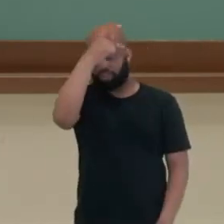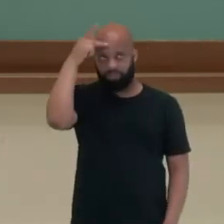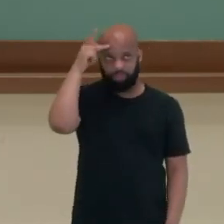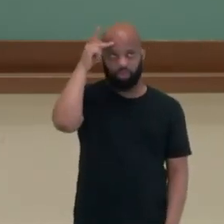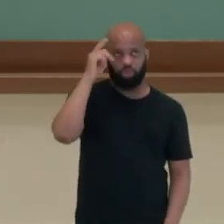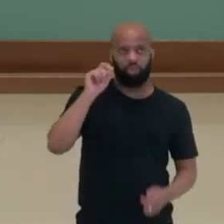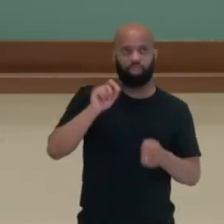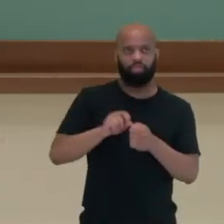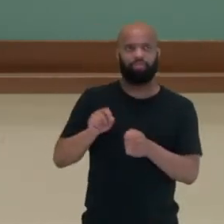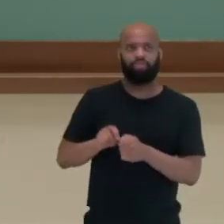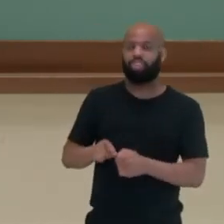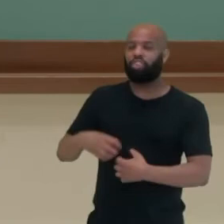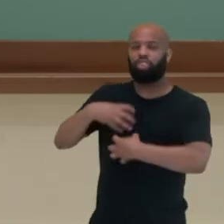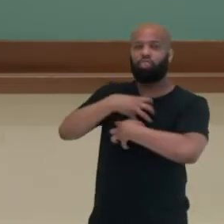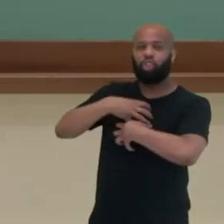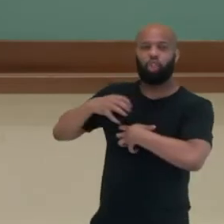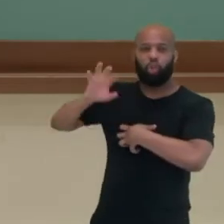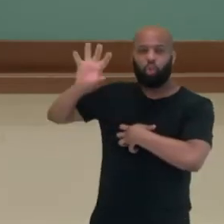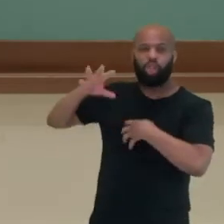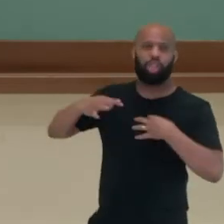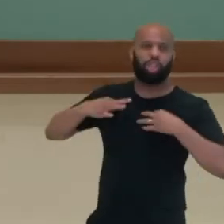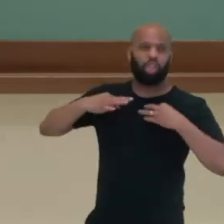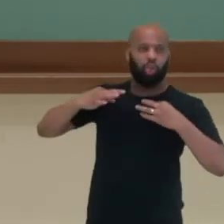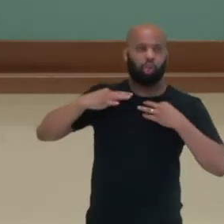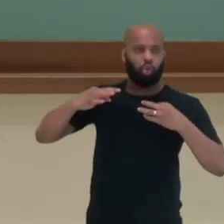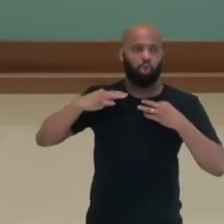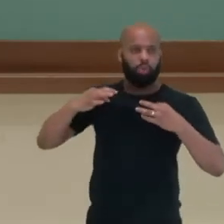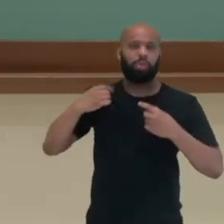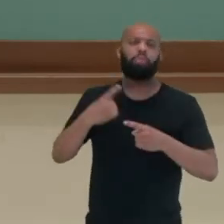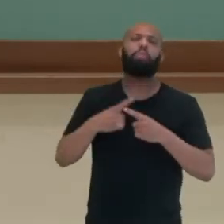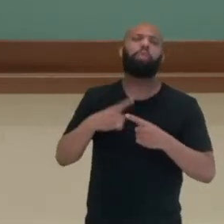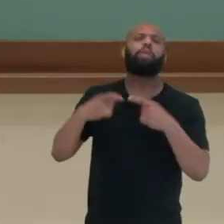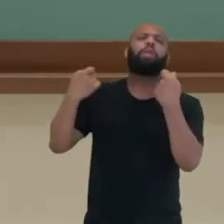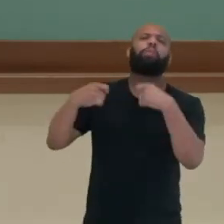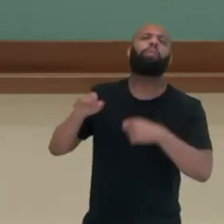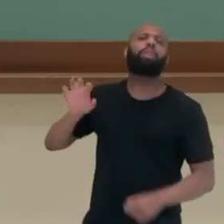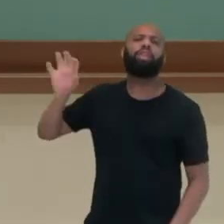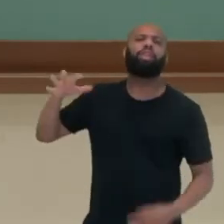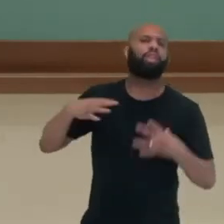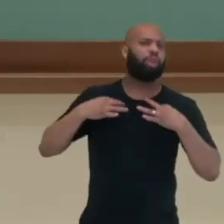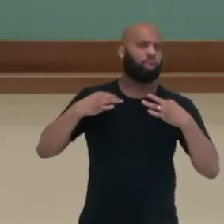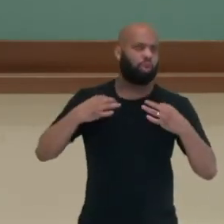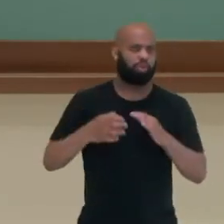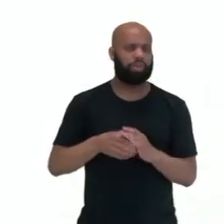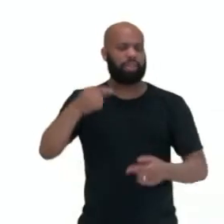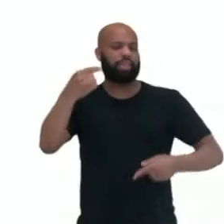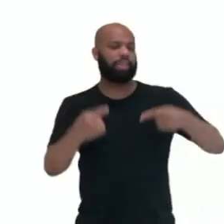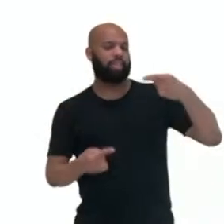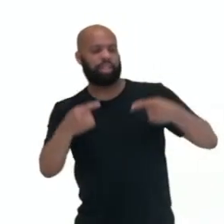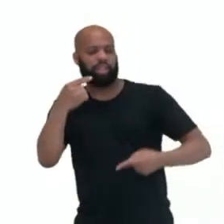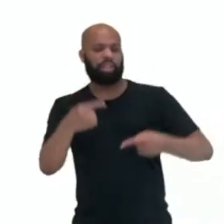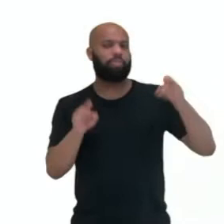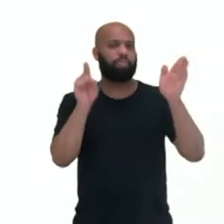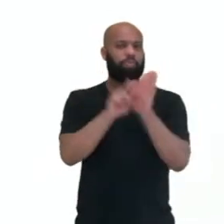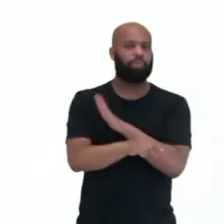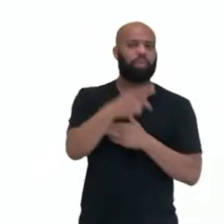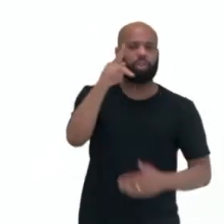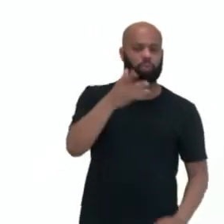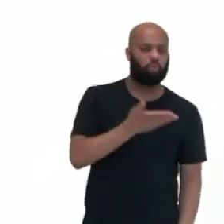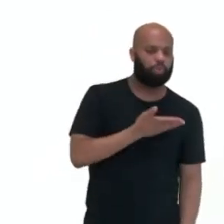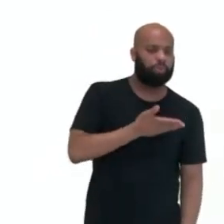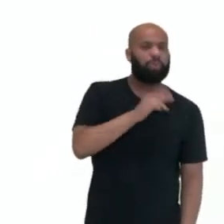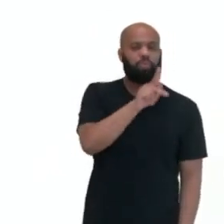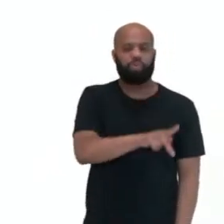utilizam essa vestimenta na luta olímpica? Por que vocês acham que eles utilizam essa roupa? Discuta com seus colegas e professores sobre